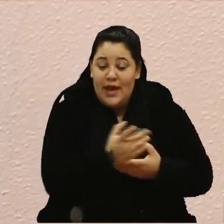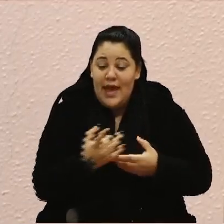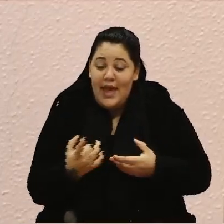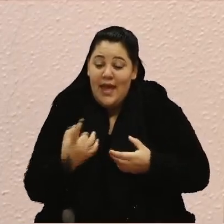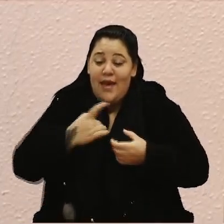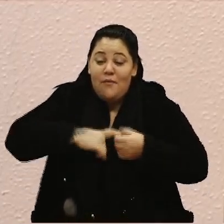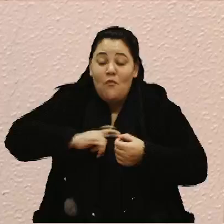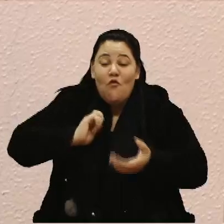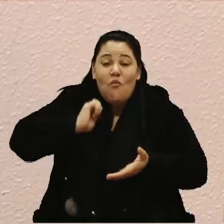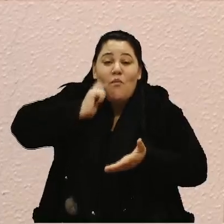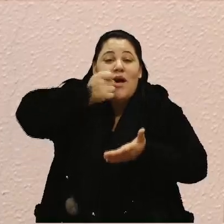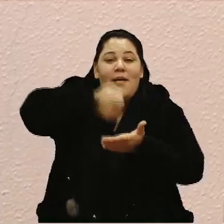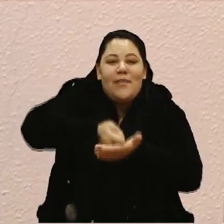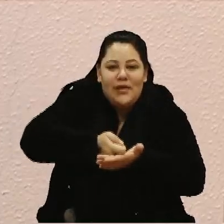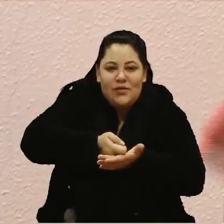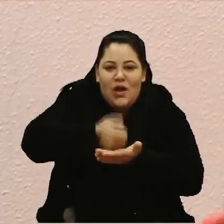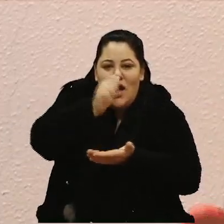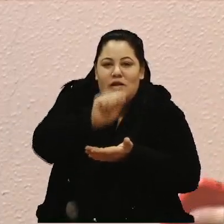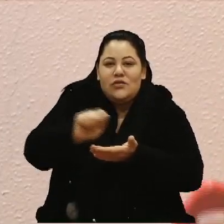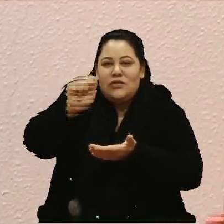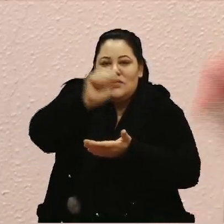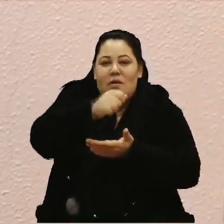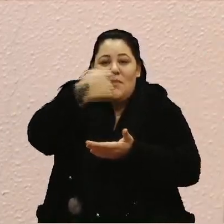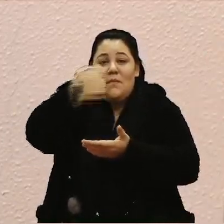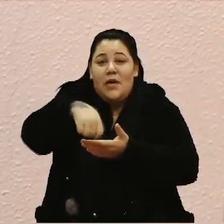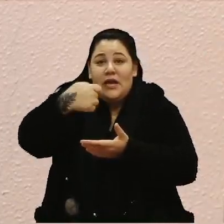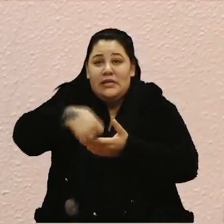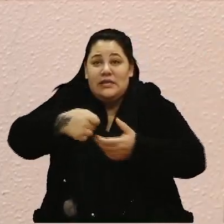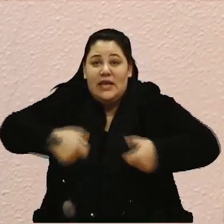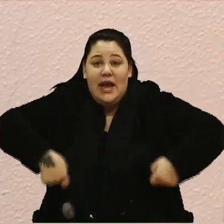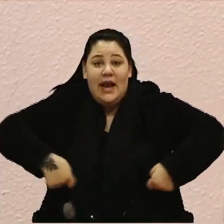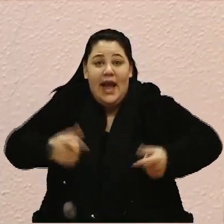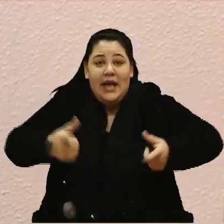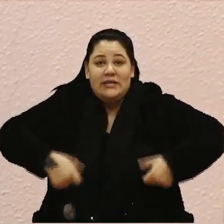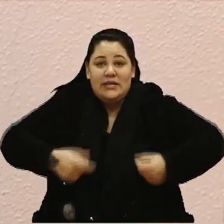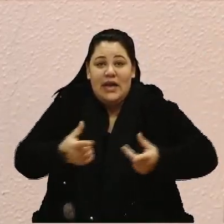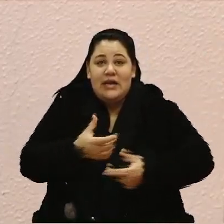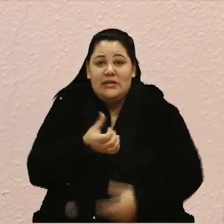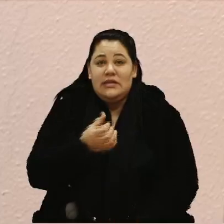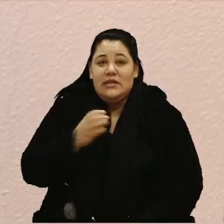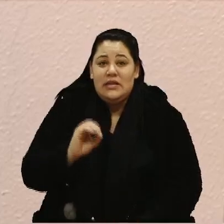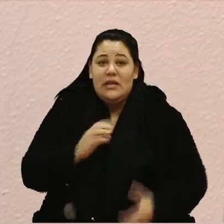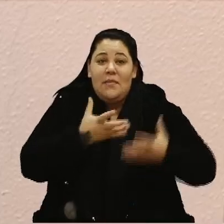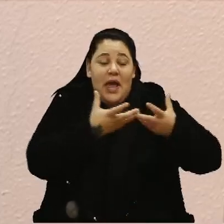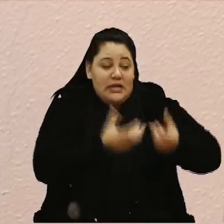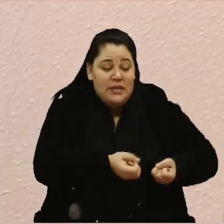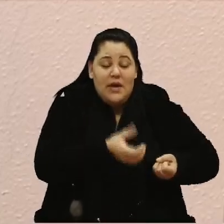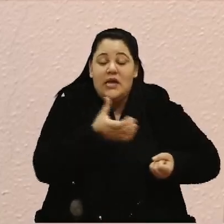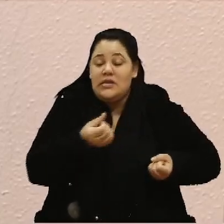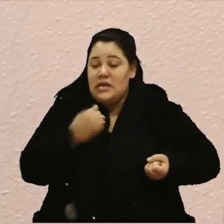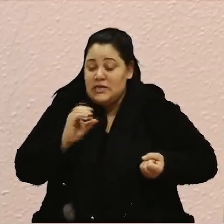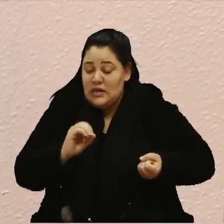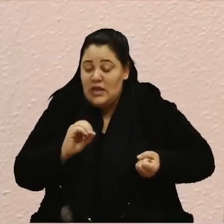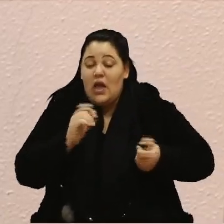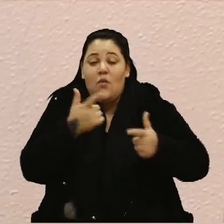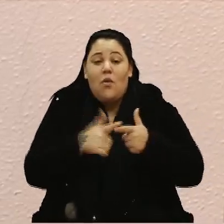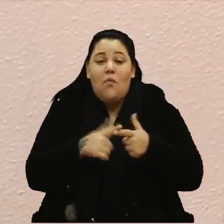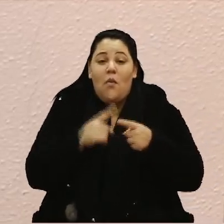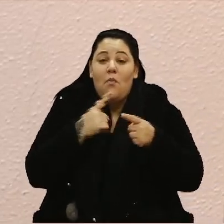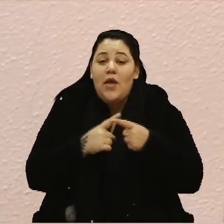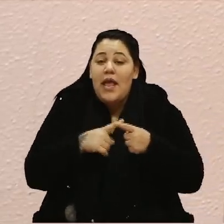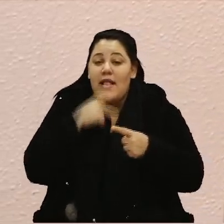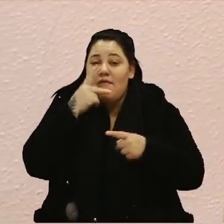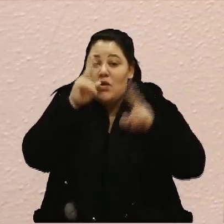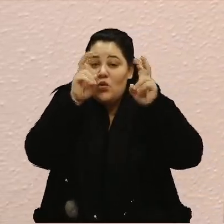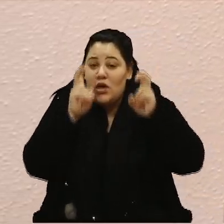Ou seja, as associações elas precisam gastar os 60 para receber os 60. Então, o problema é por que a gente está pautando tanto ressarcimento,